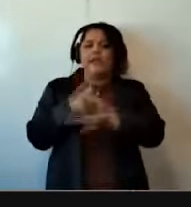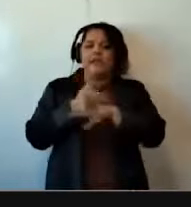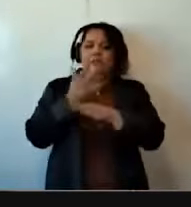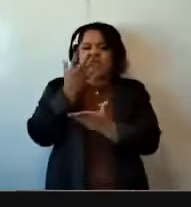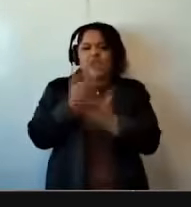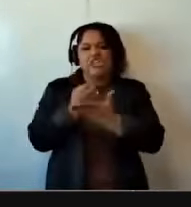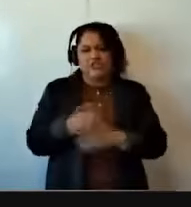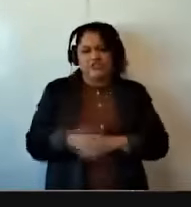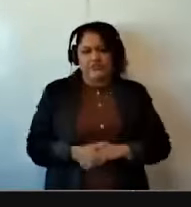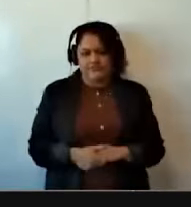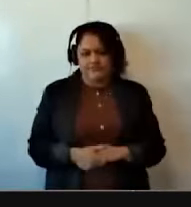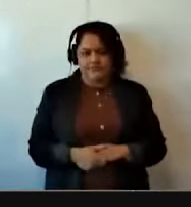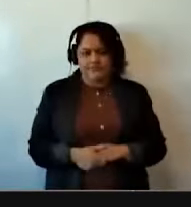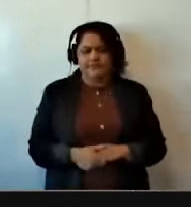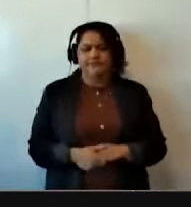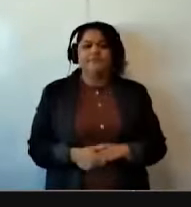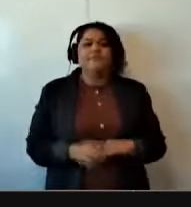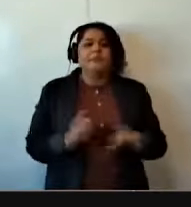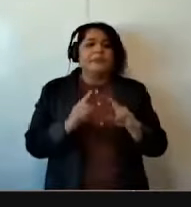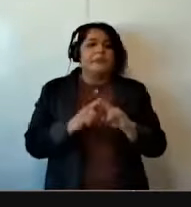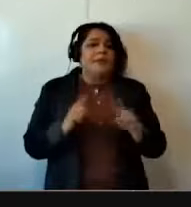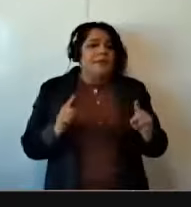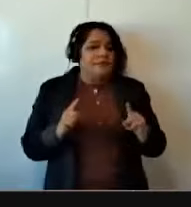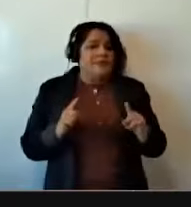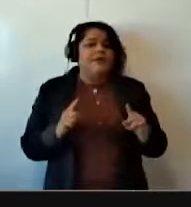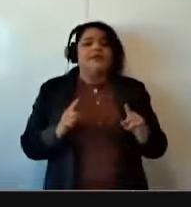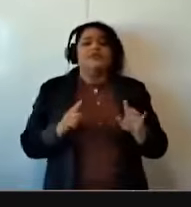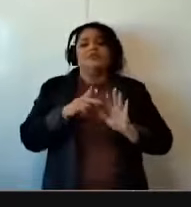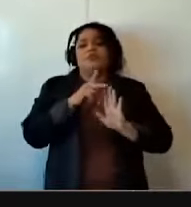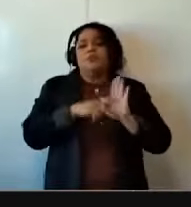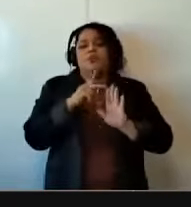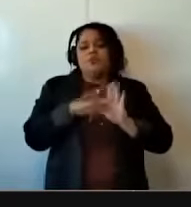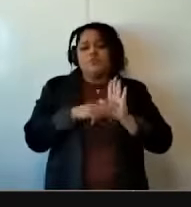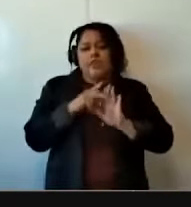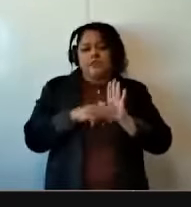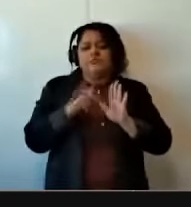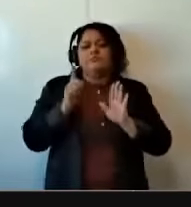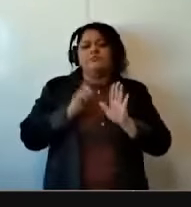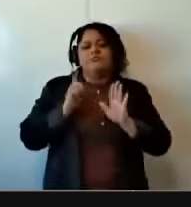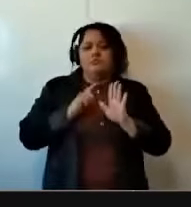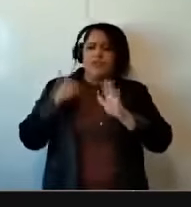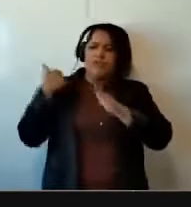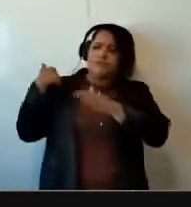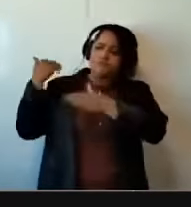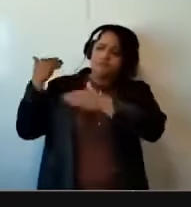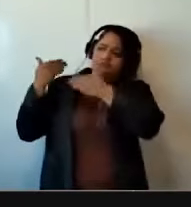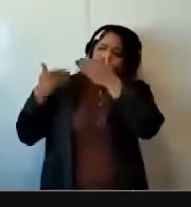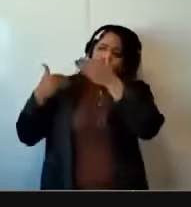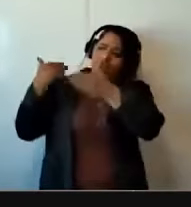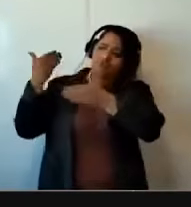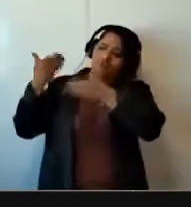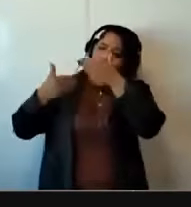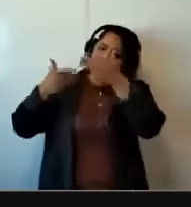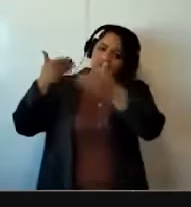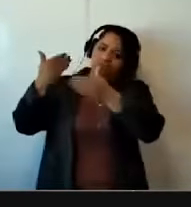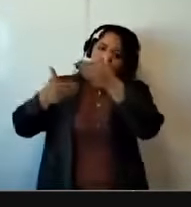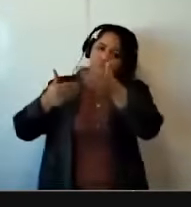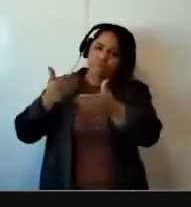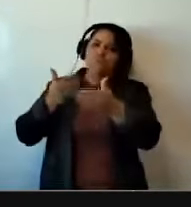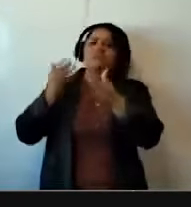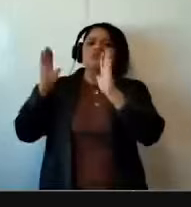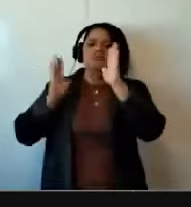Porém, esse projeto tem uma longa jornada no mandato passado. Nós